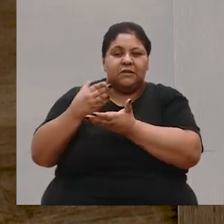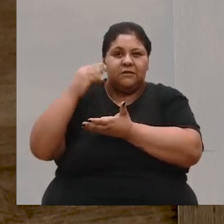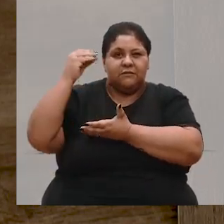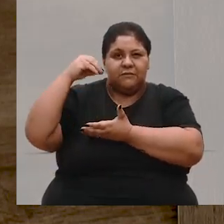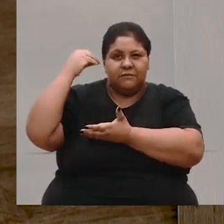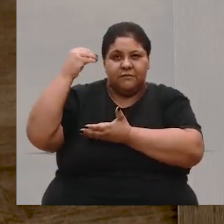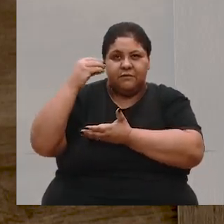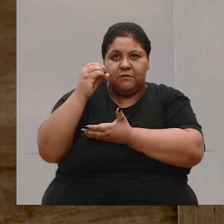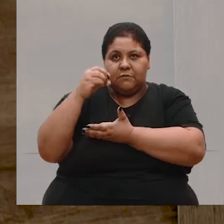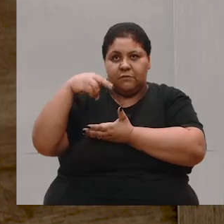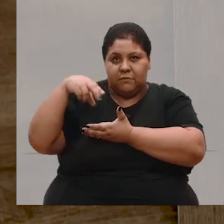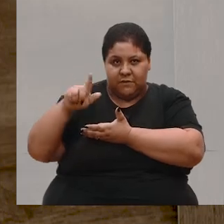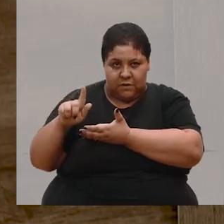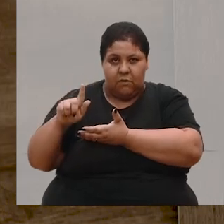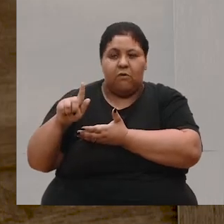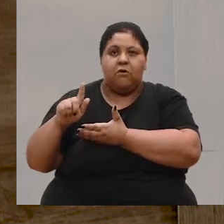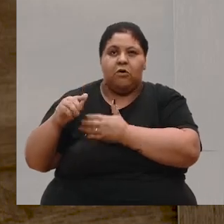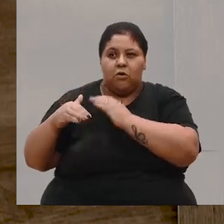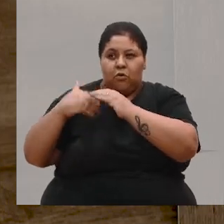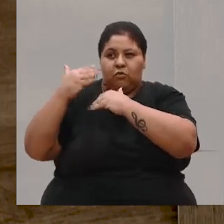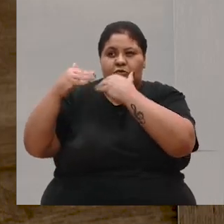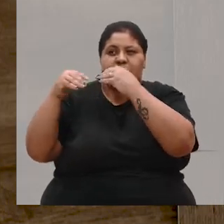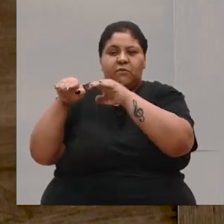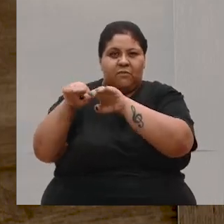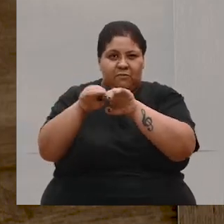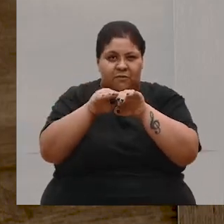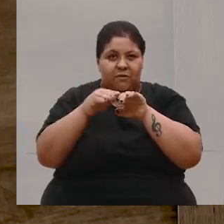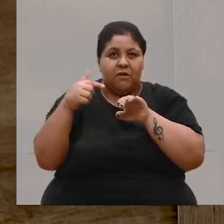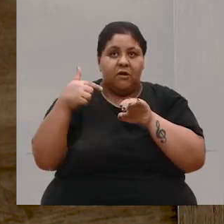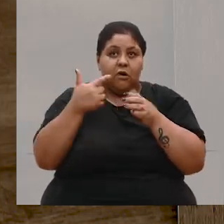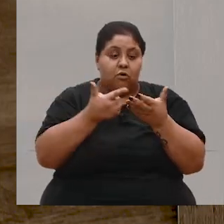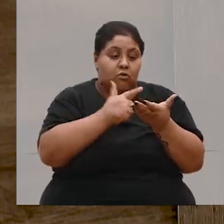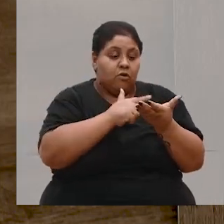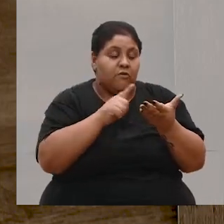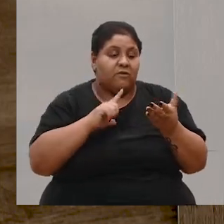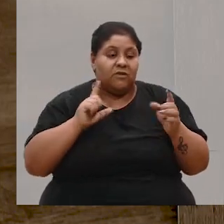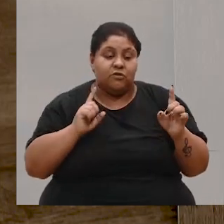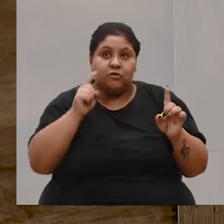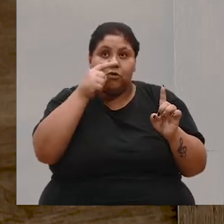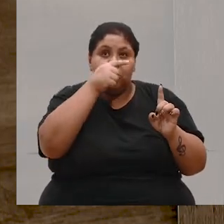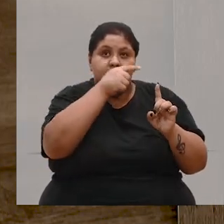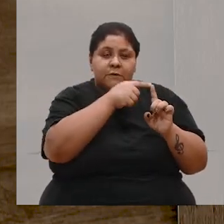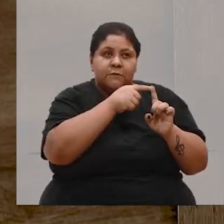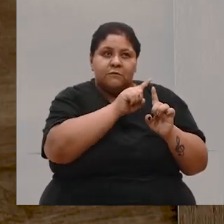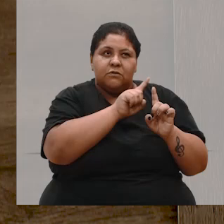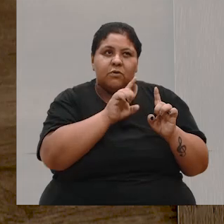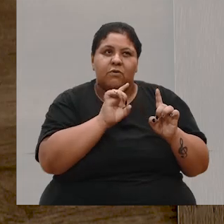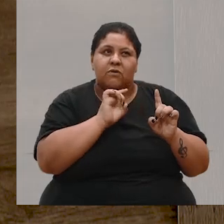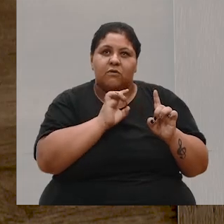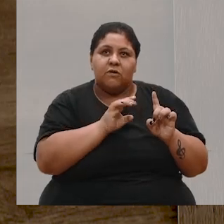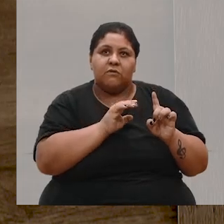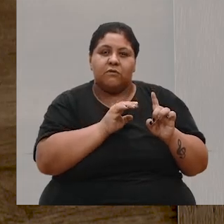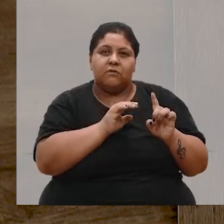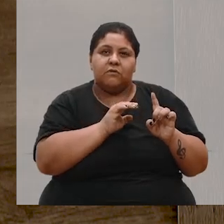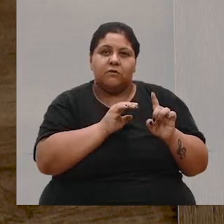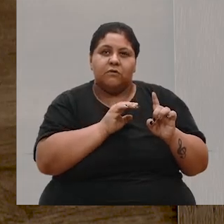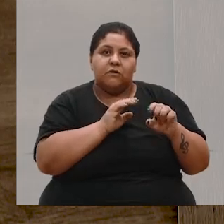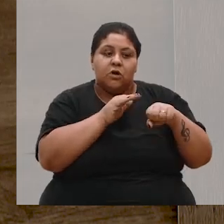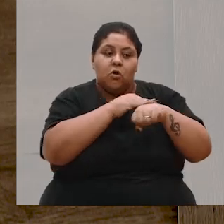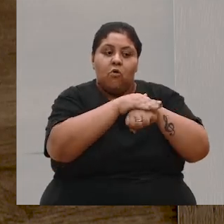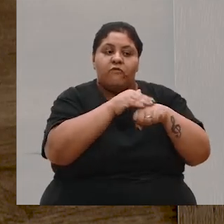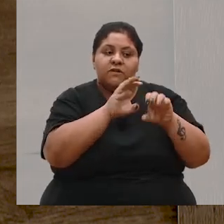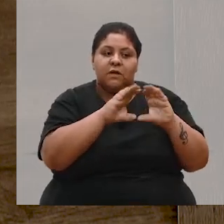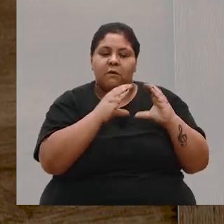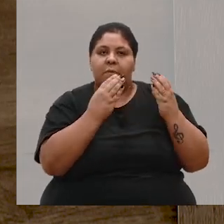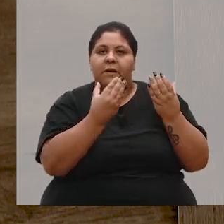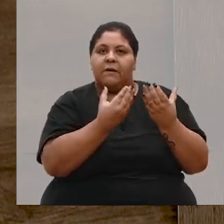na ONG Construindo Igualdade, e o livro tem um propósito muito mais do que dialogar com a